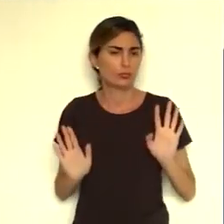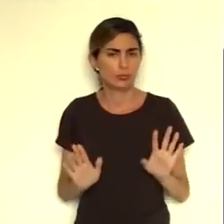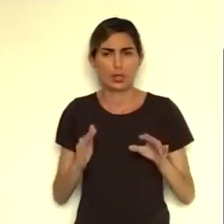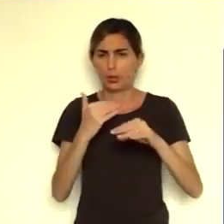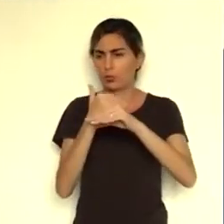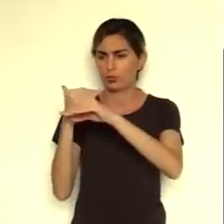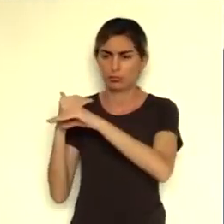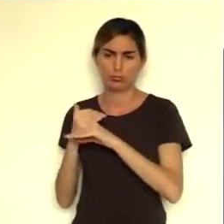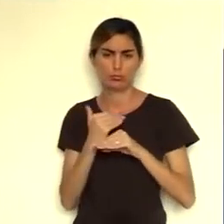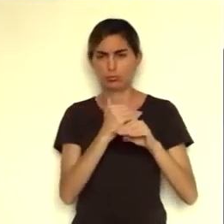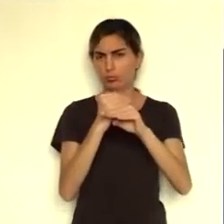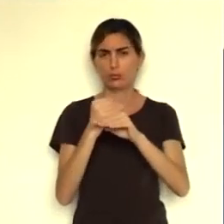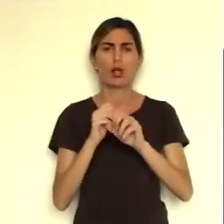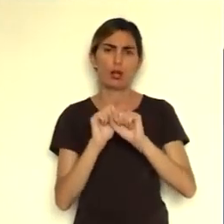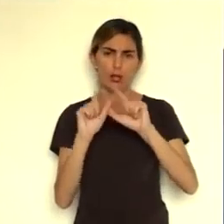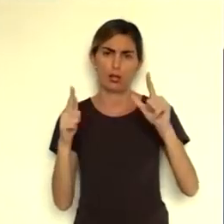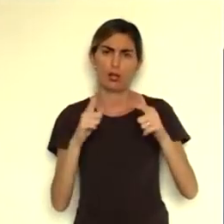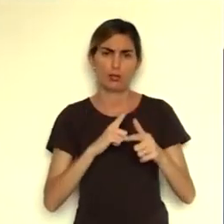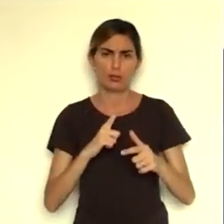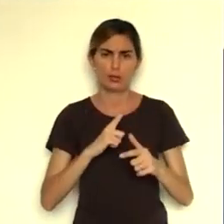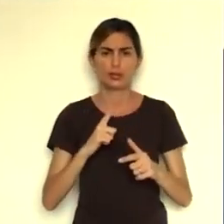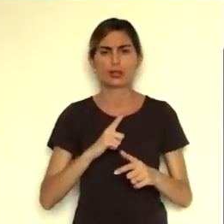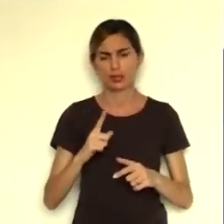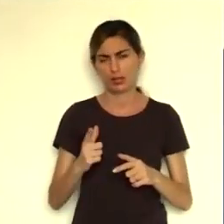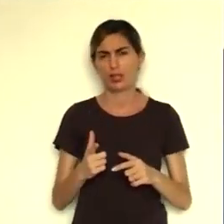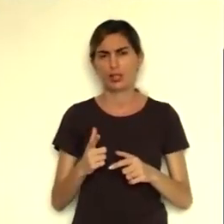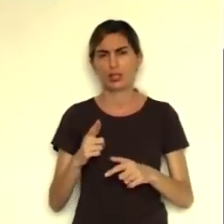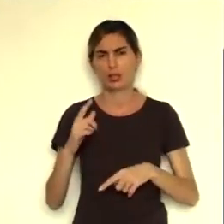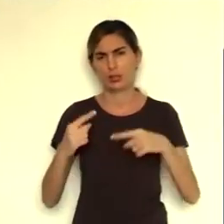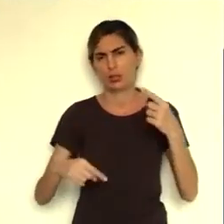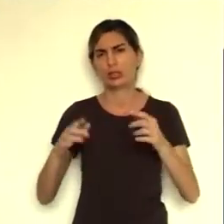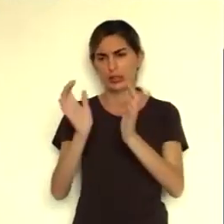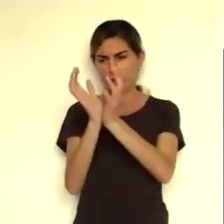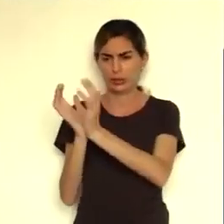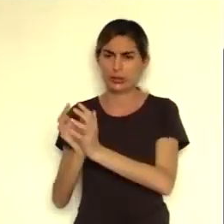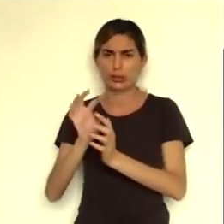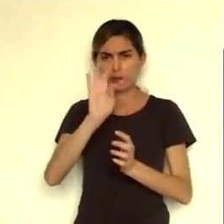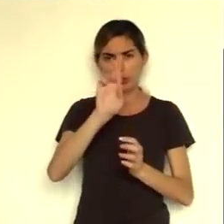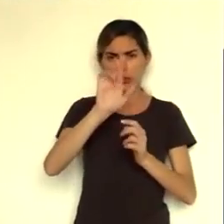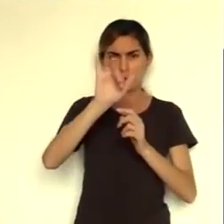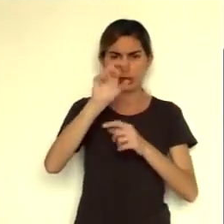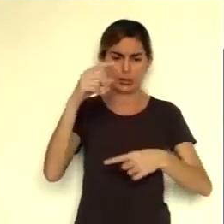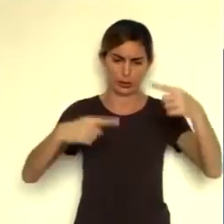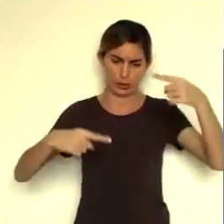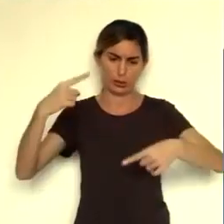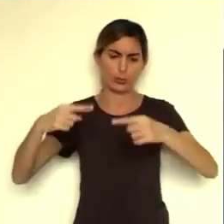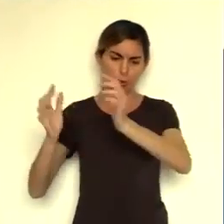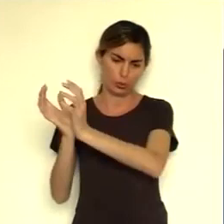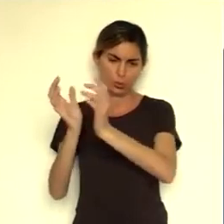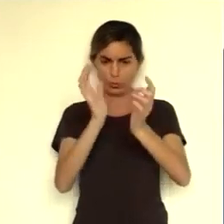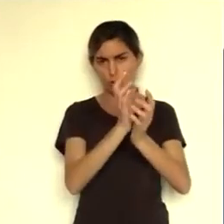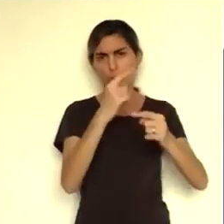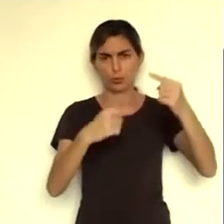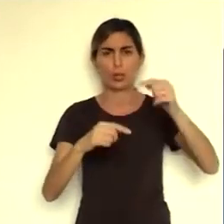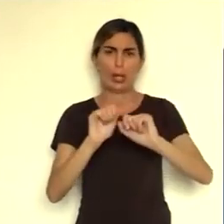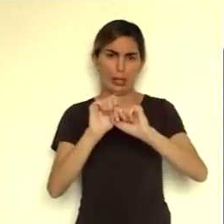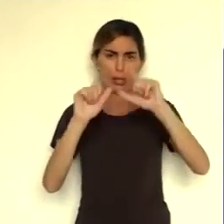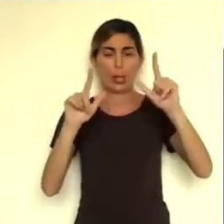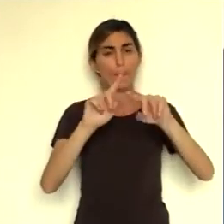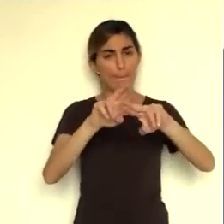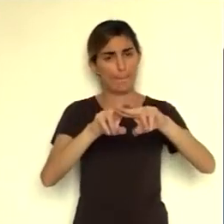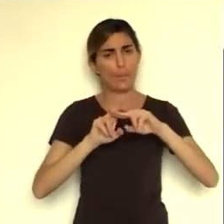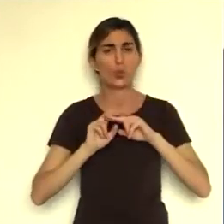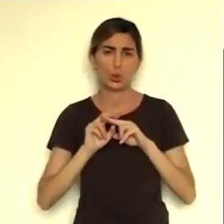de forma igualitária. Claro que existiam tribos e muitas vezes essas tribos elas entravam em conflitos, mas